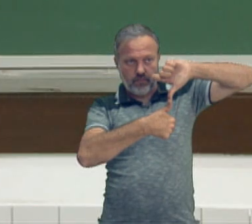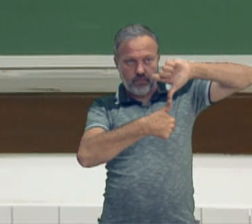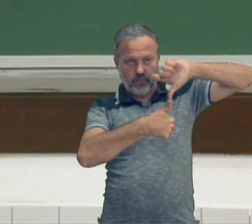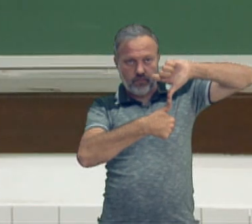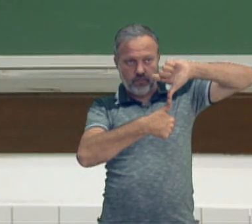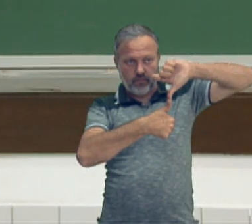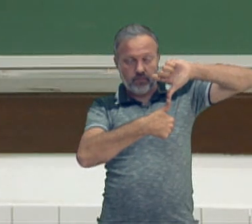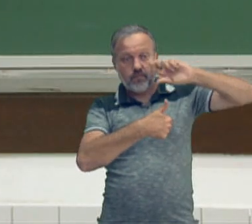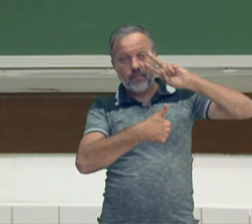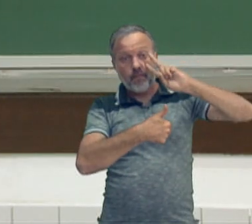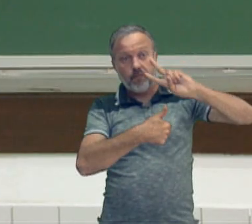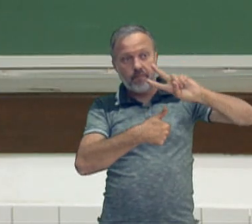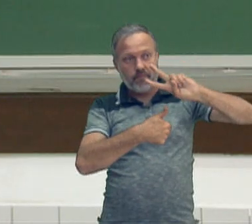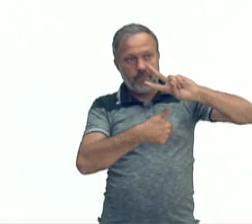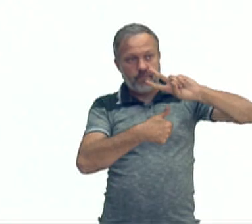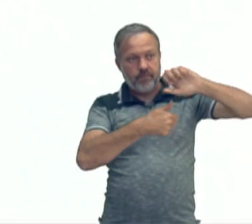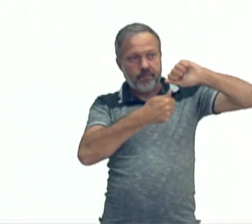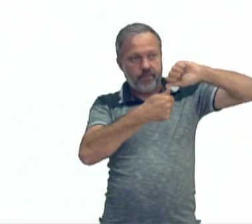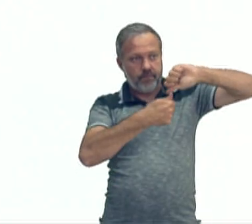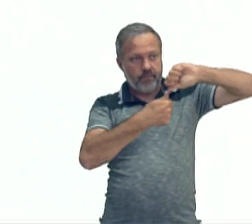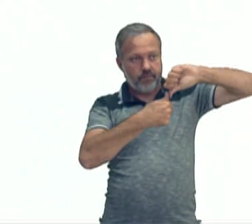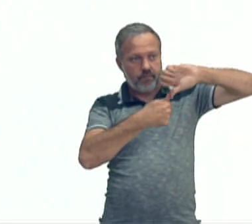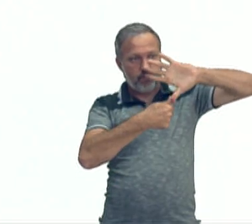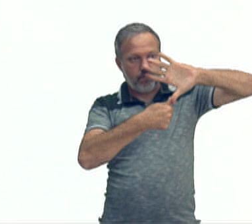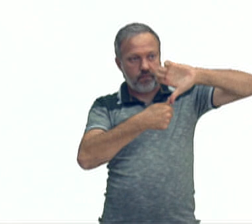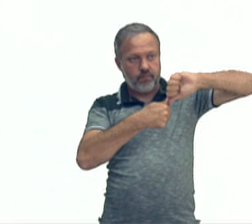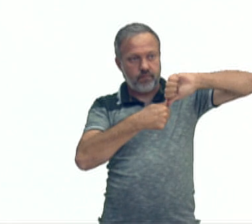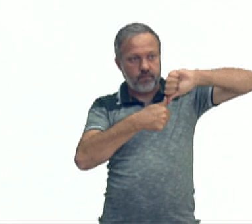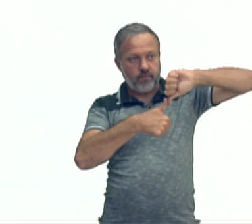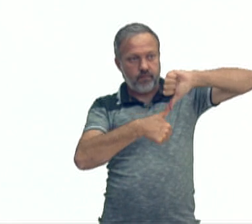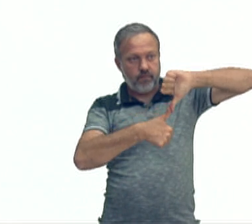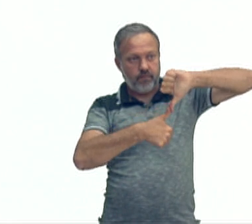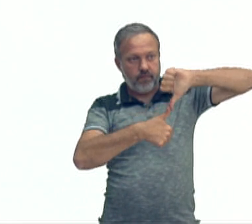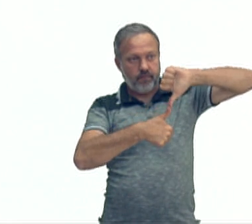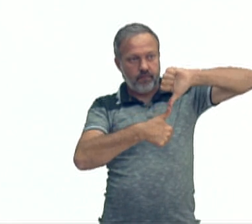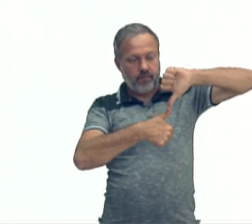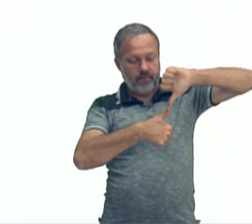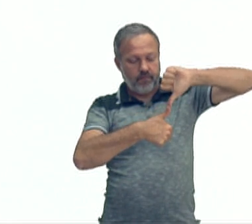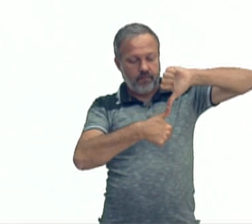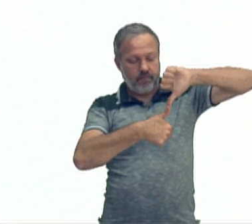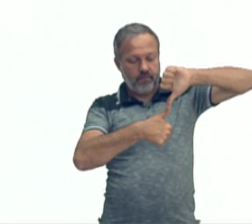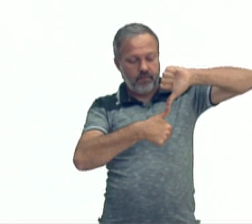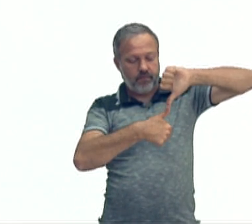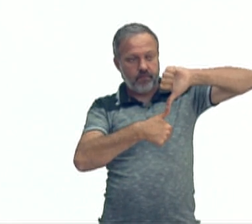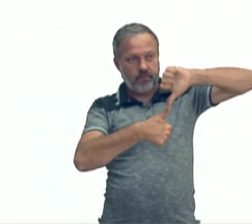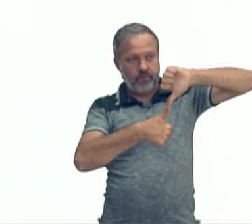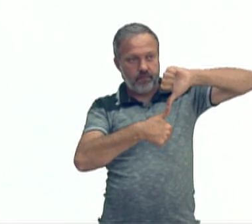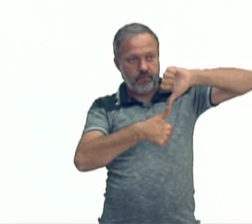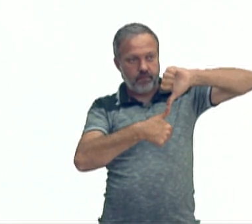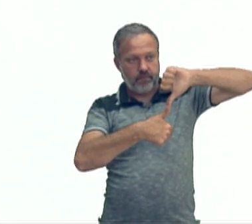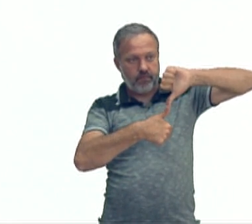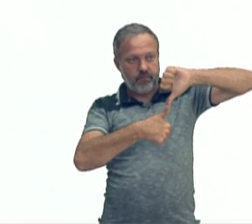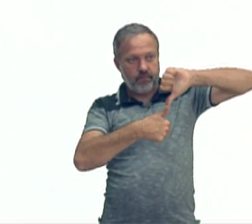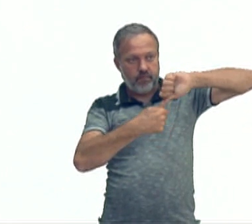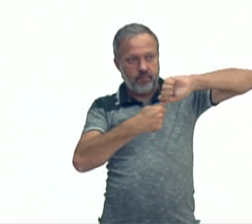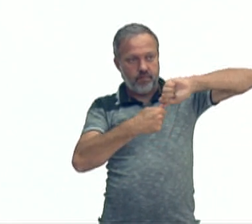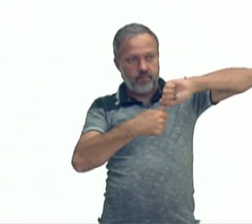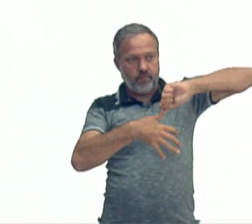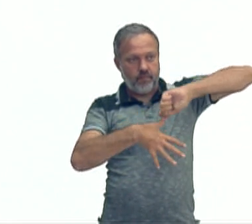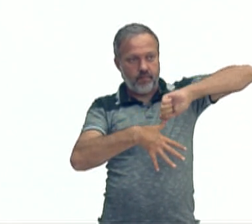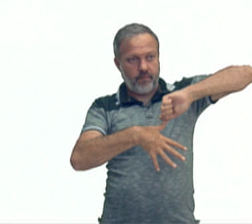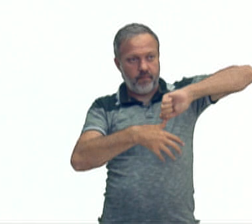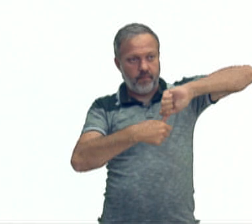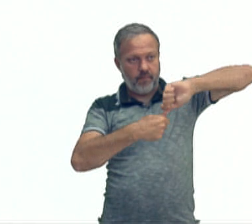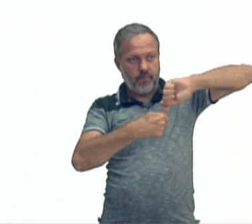de terra. Olha aí, ó, América do Norte, Central, o istmo, tá vendo? E aqui a porção